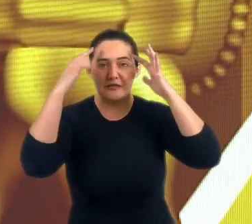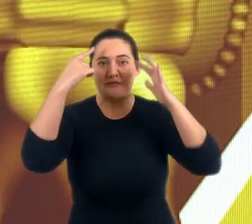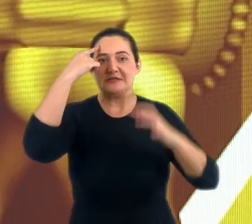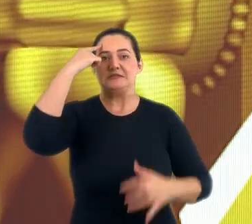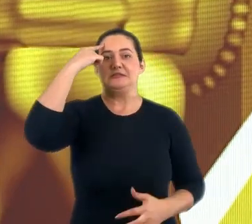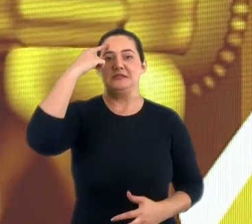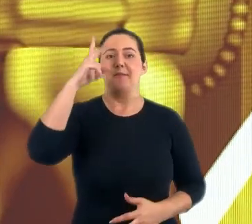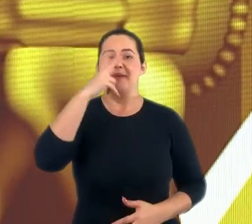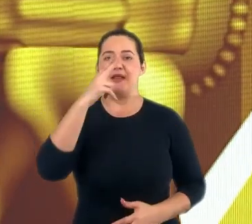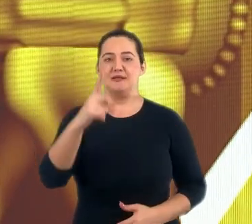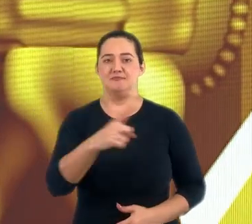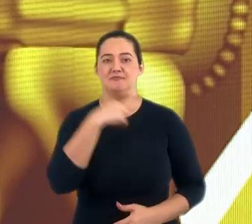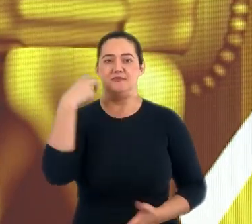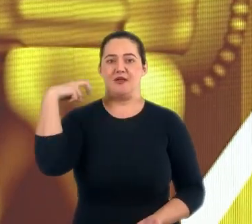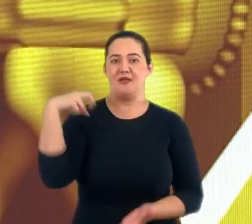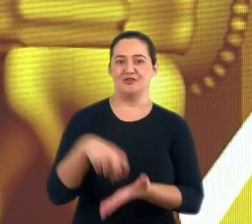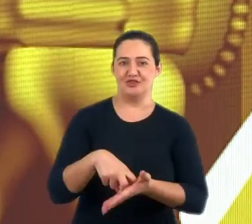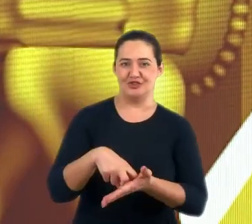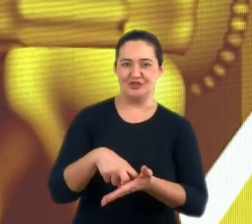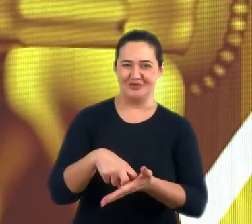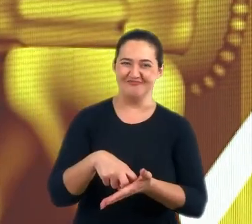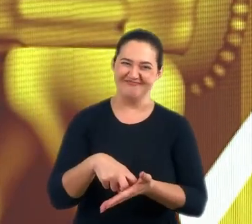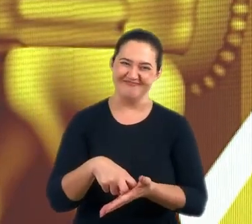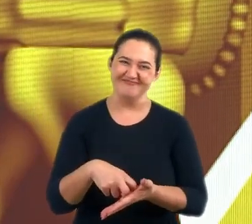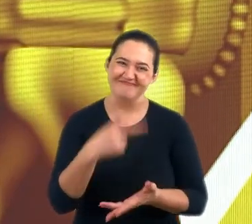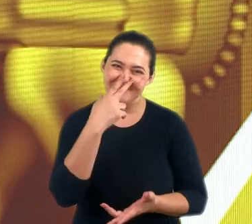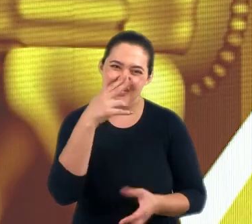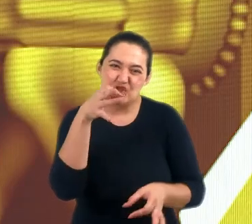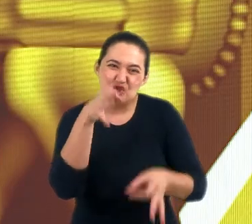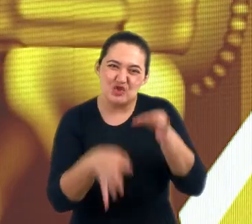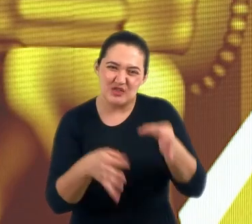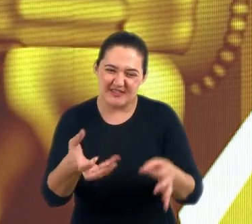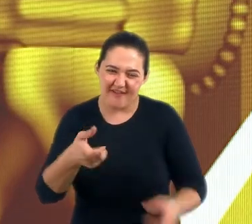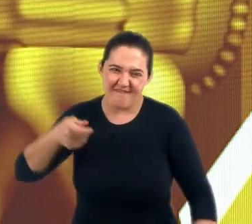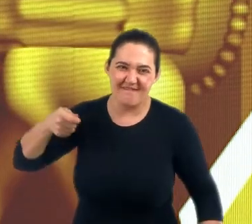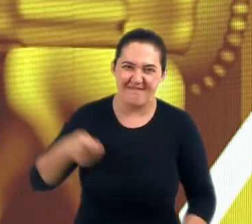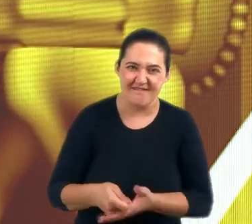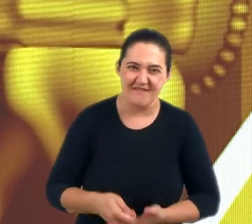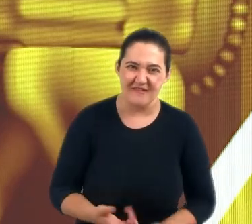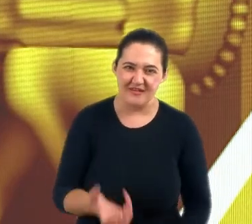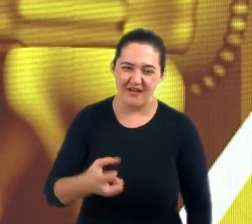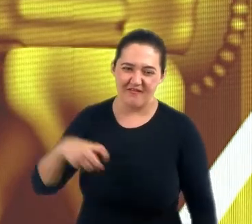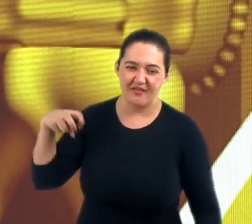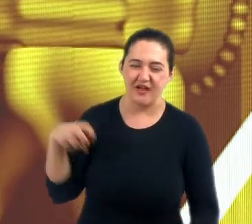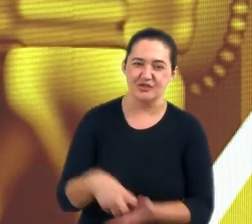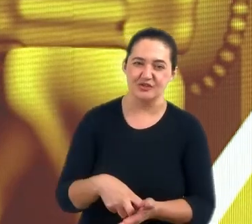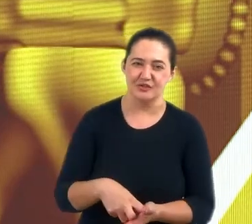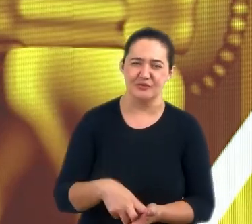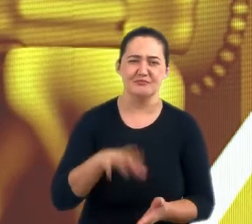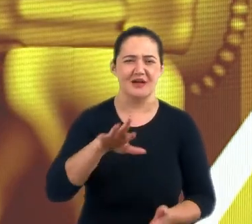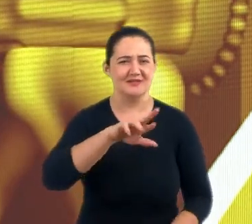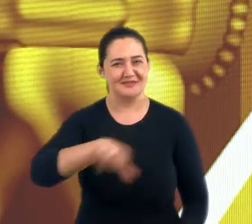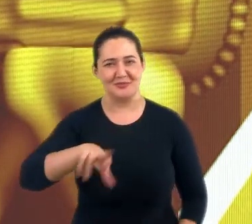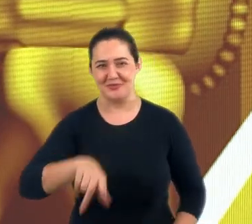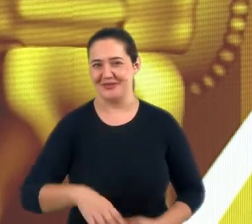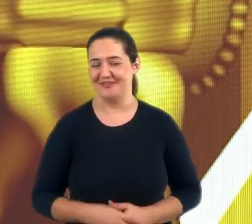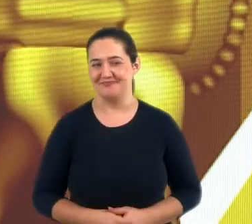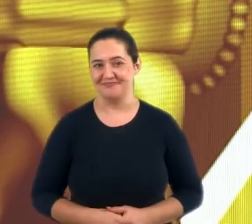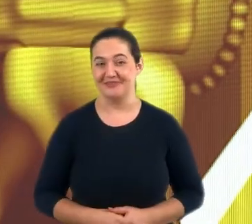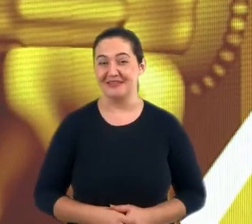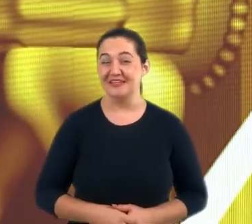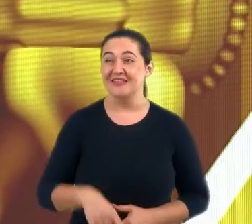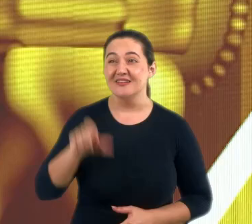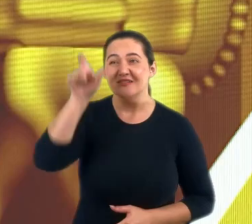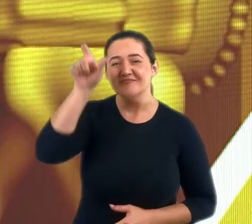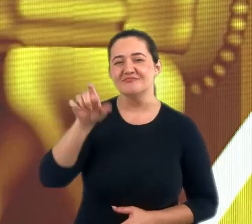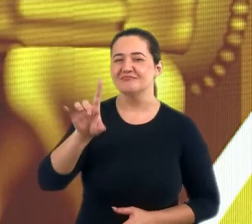palavra condenação. Parece que o tribunal, o juiz, está ali apenas para condenar, mas isto não é verdade, especialmente